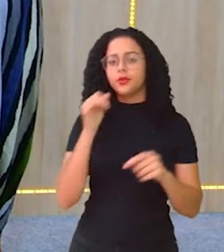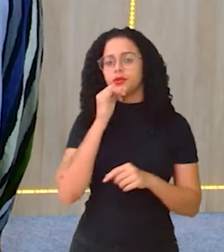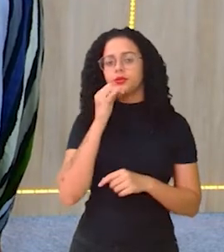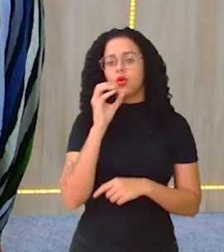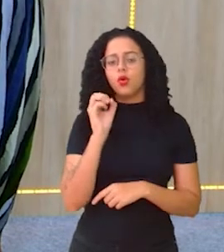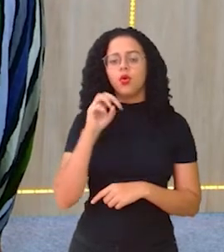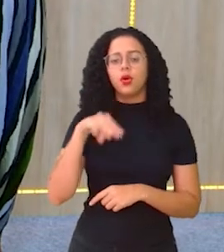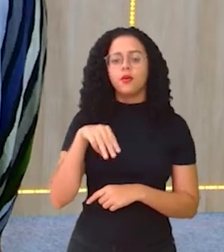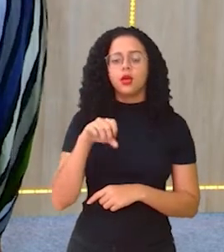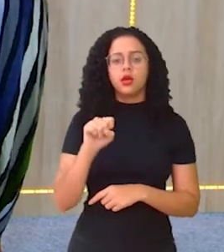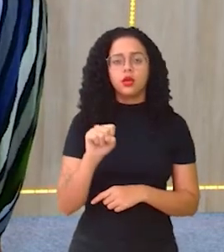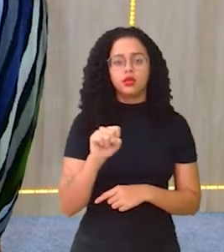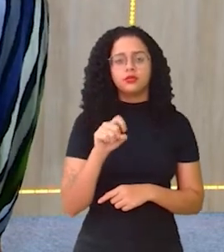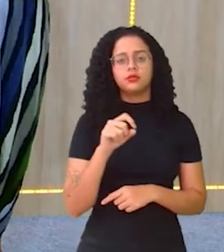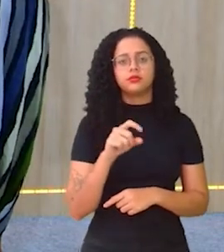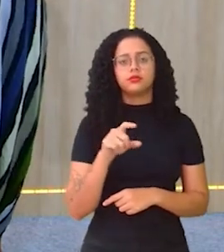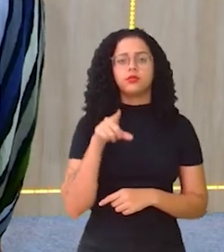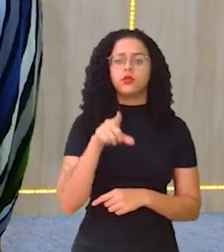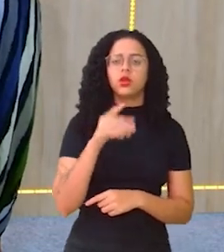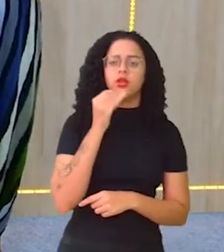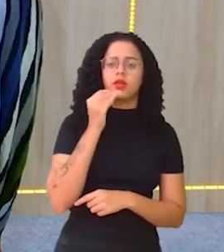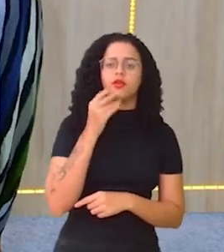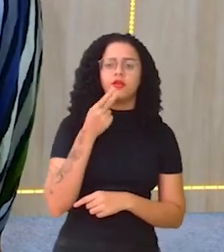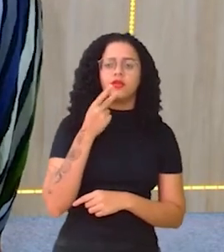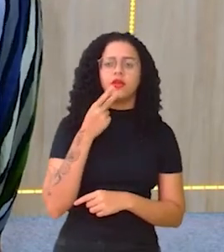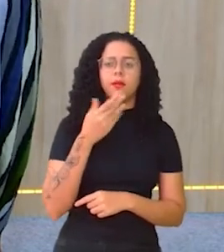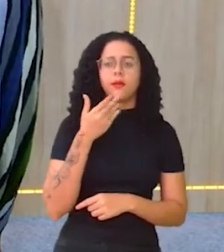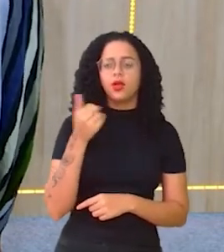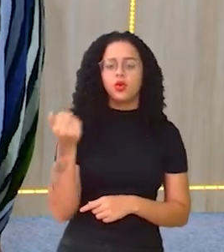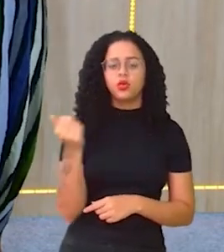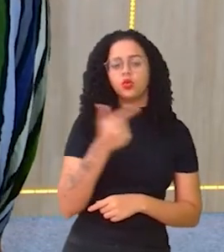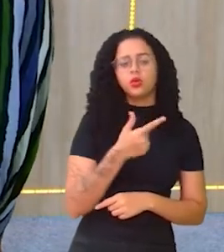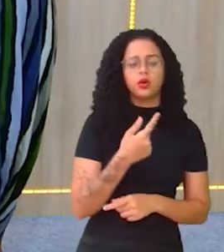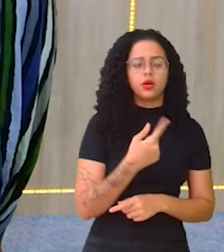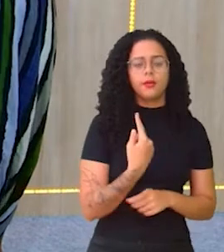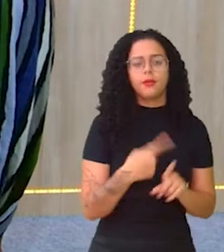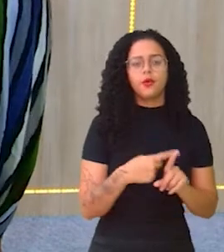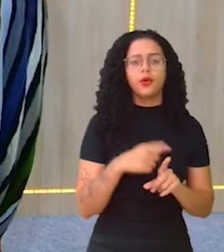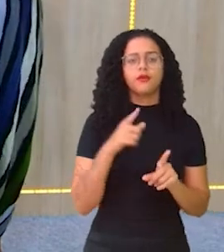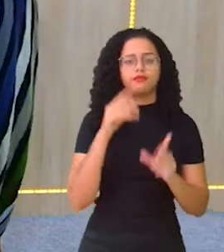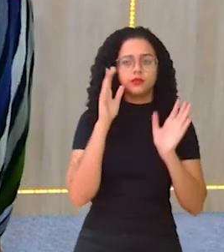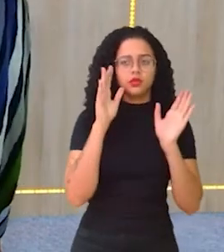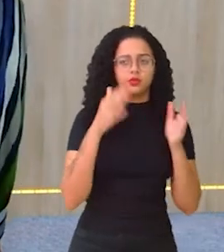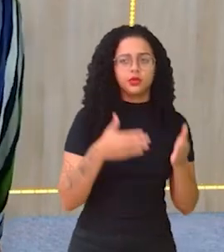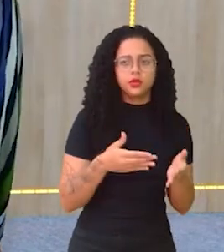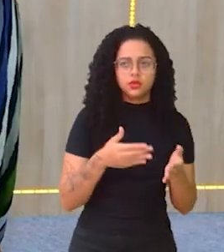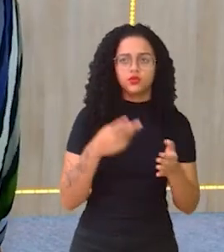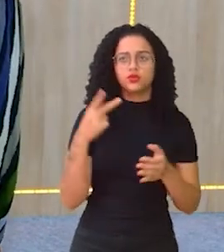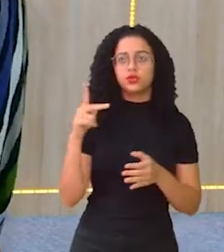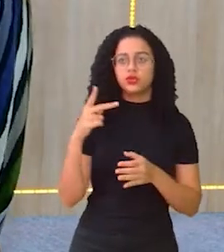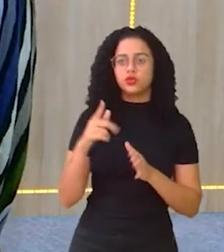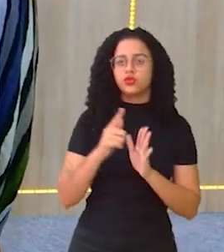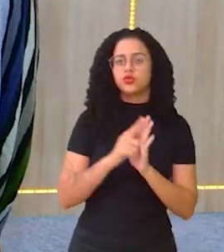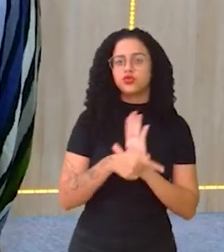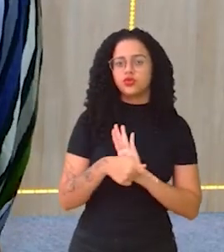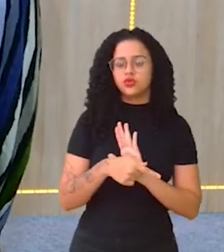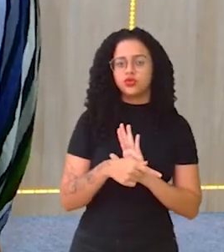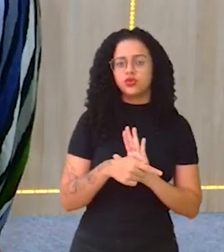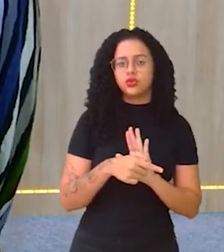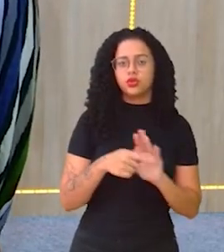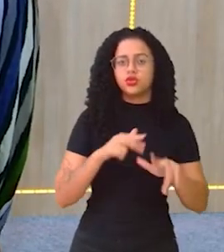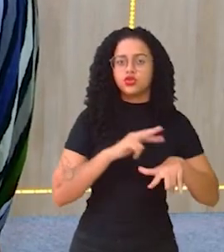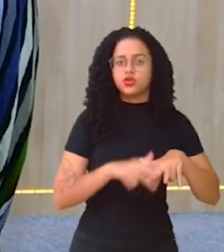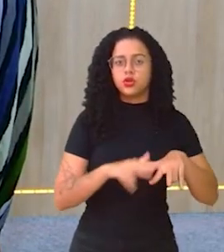da Saúde. E você deve falar disso melhor do que eu, porque isso é específico com o teu gênero. Mas